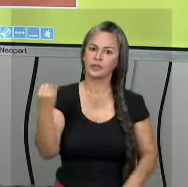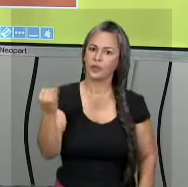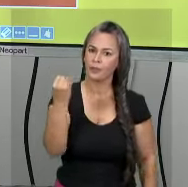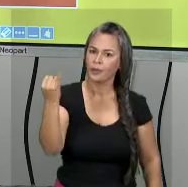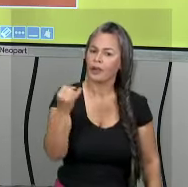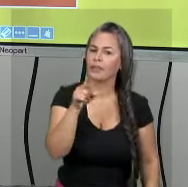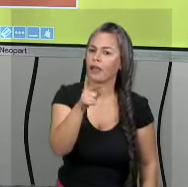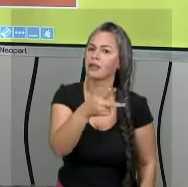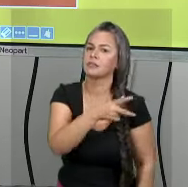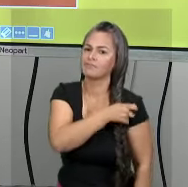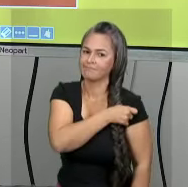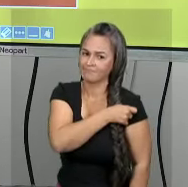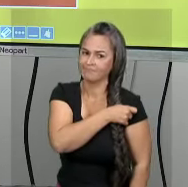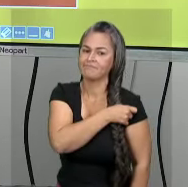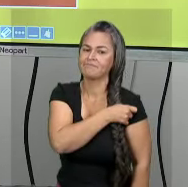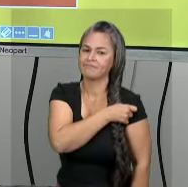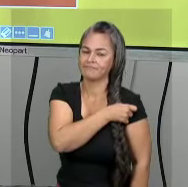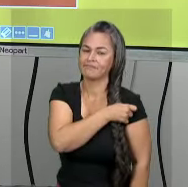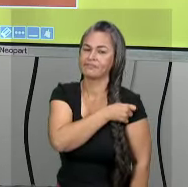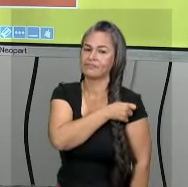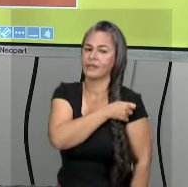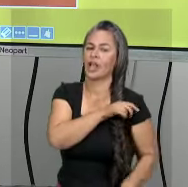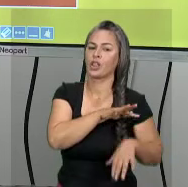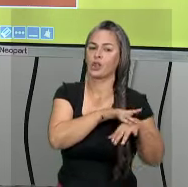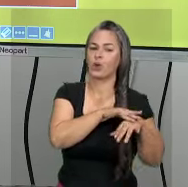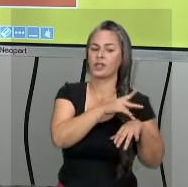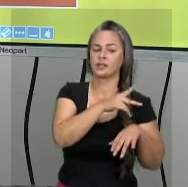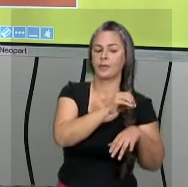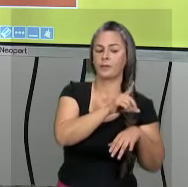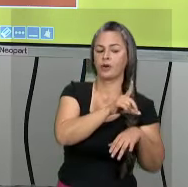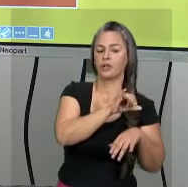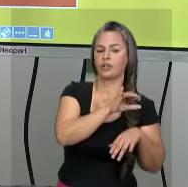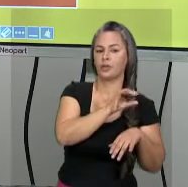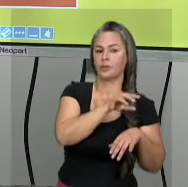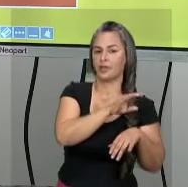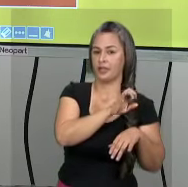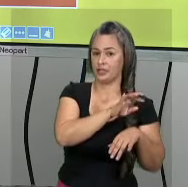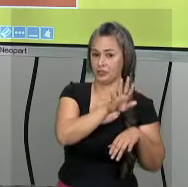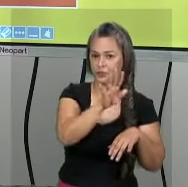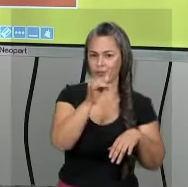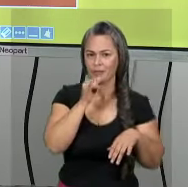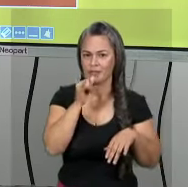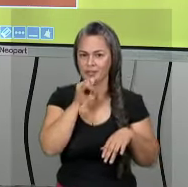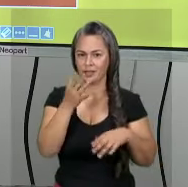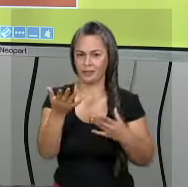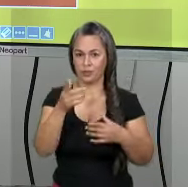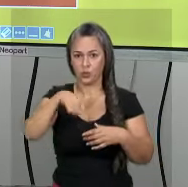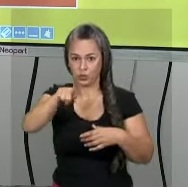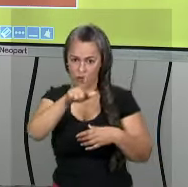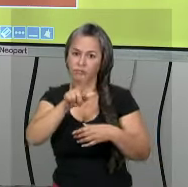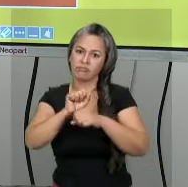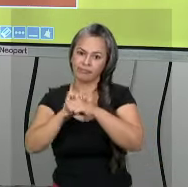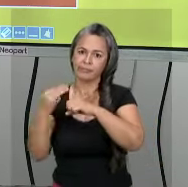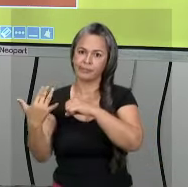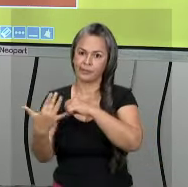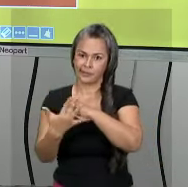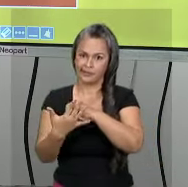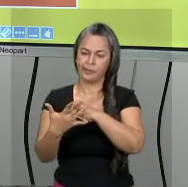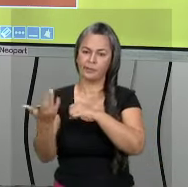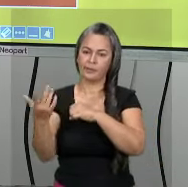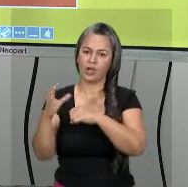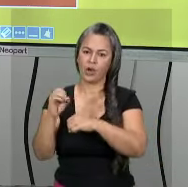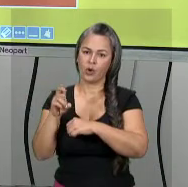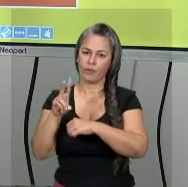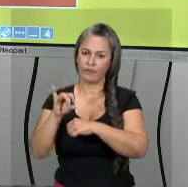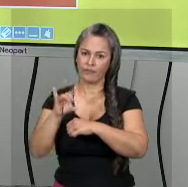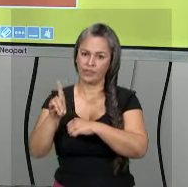nós estamos no momento da pandemia da Covid-19, o que pode nos ajudar a